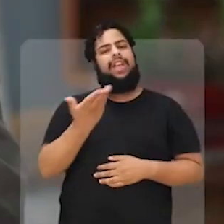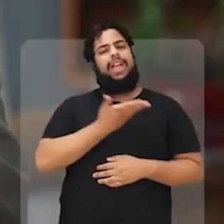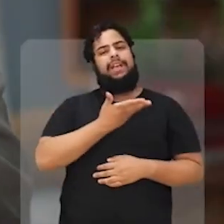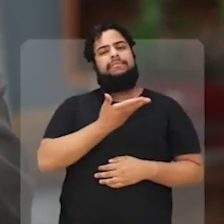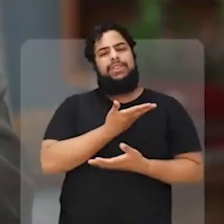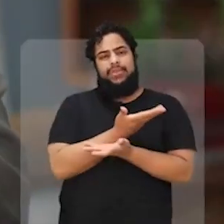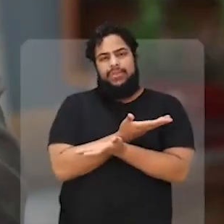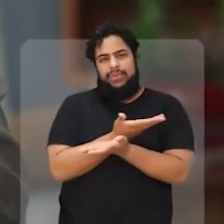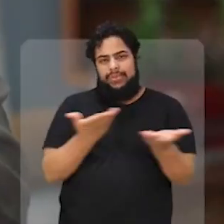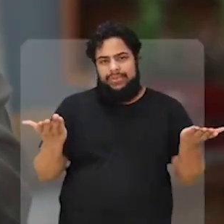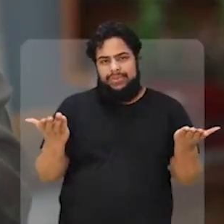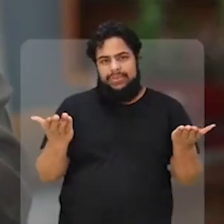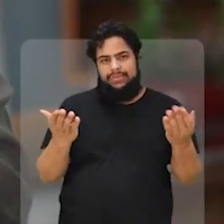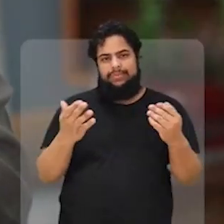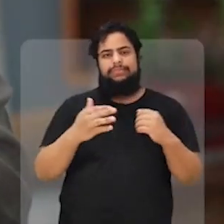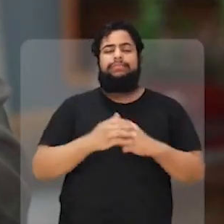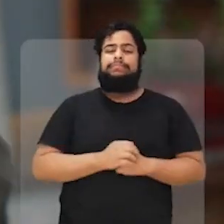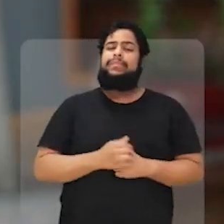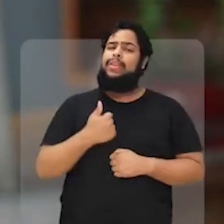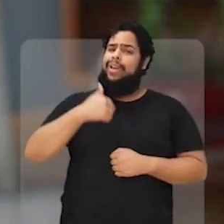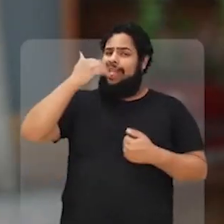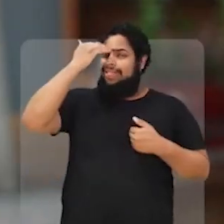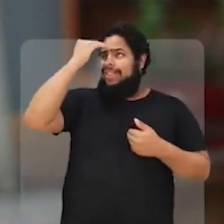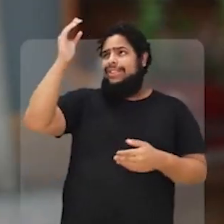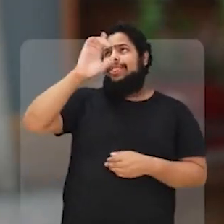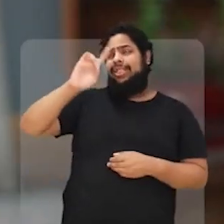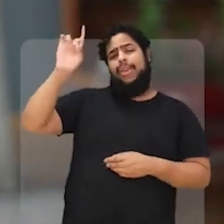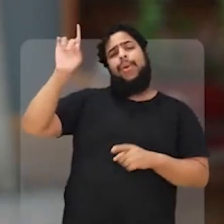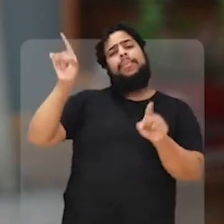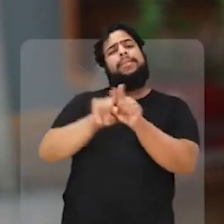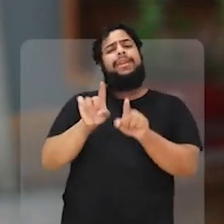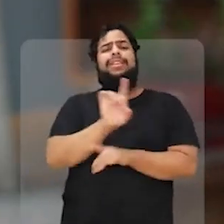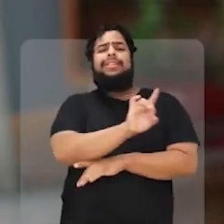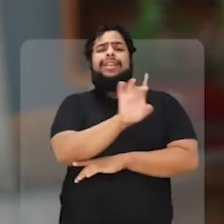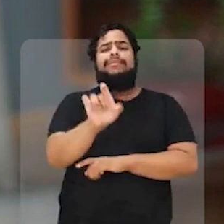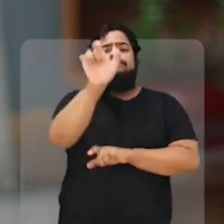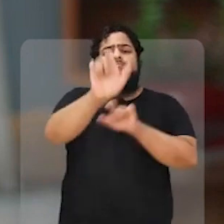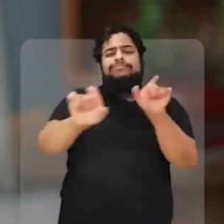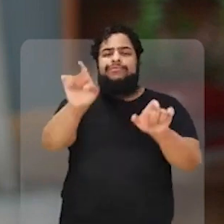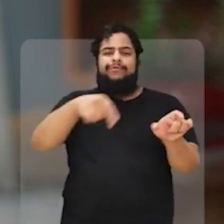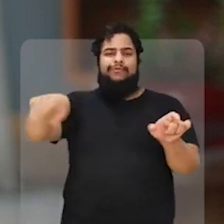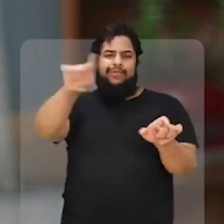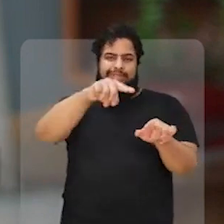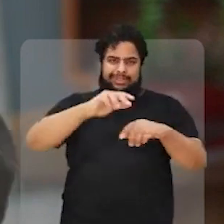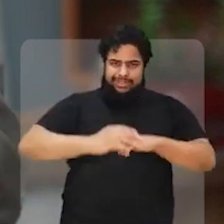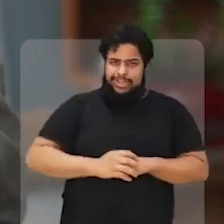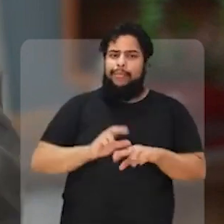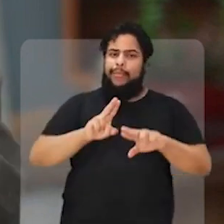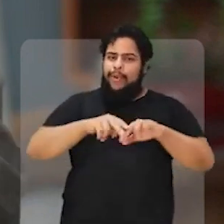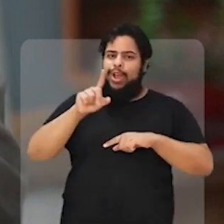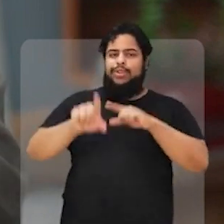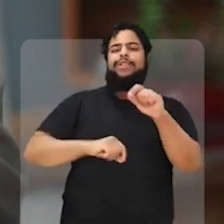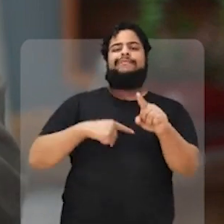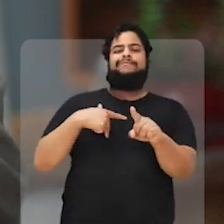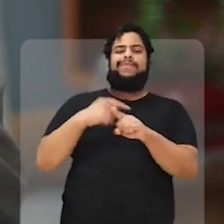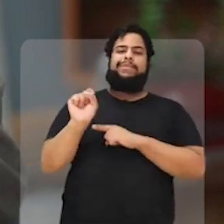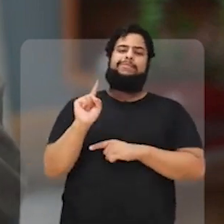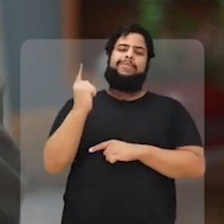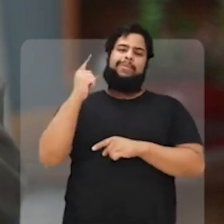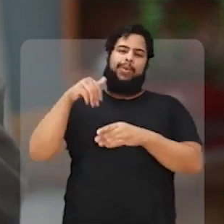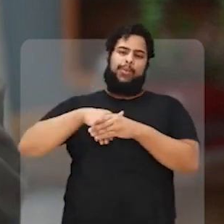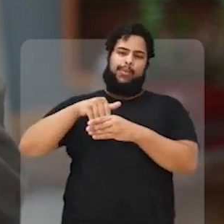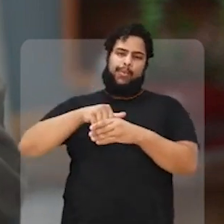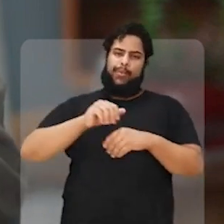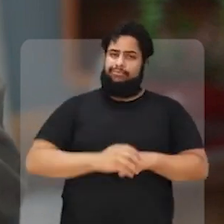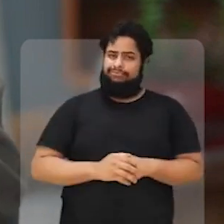Meus amigos e minhas amigas, agradeço a Deus e a cada um de vocês por essa grande vitória no